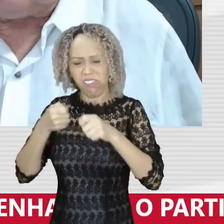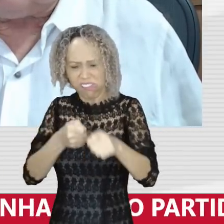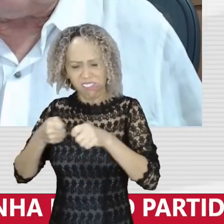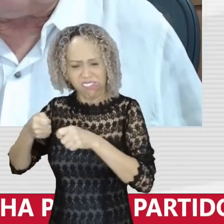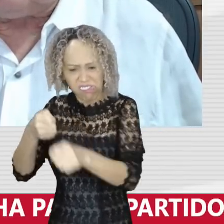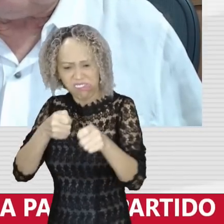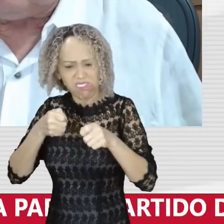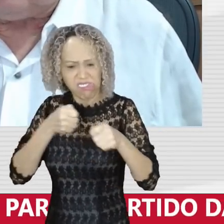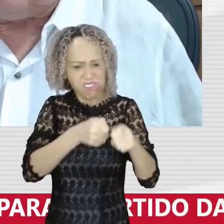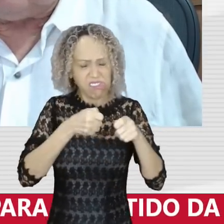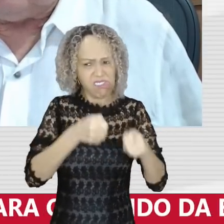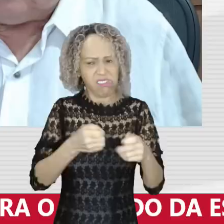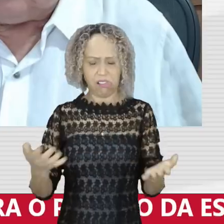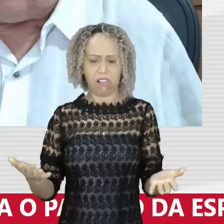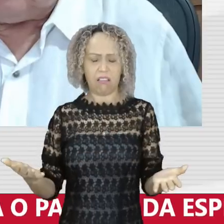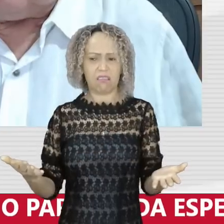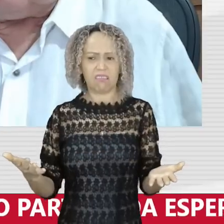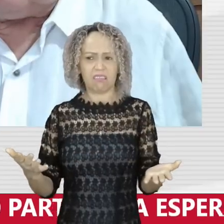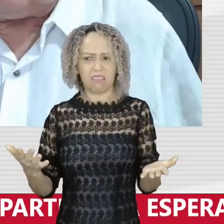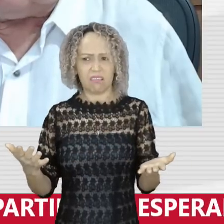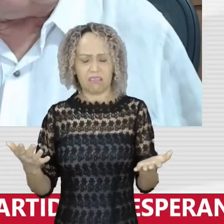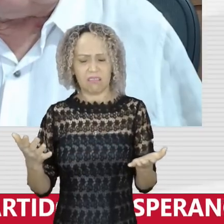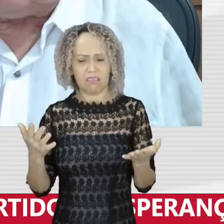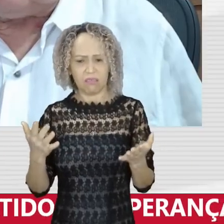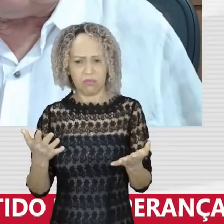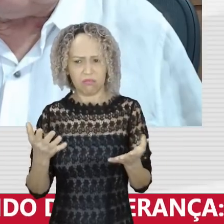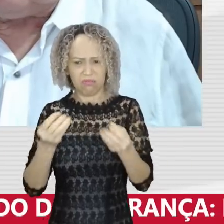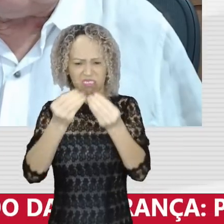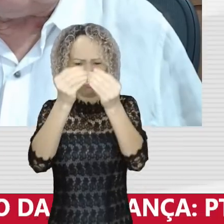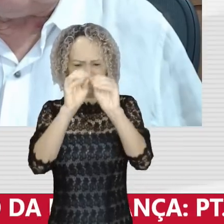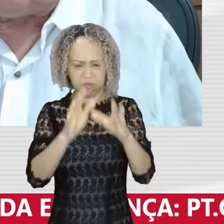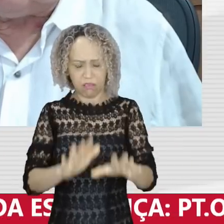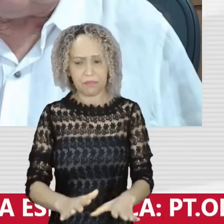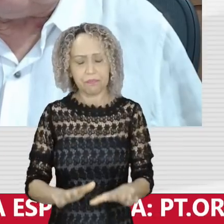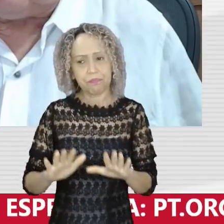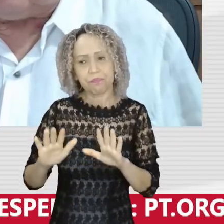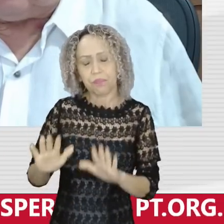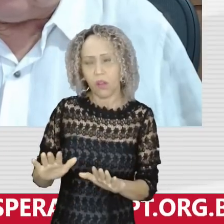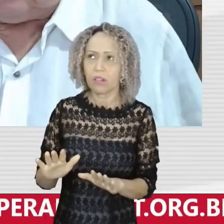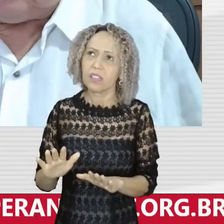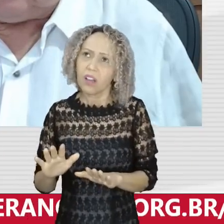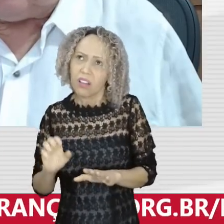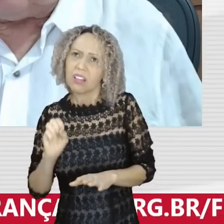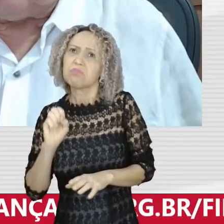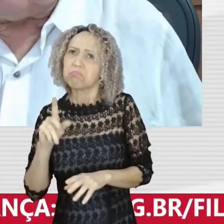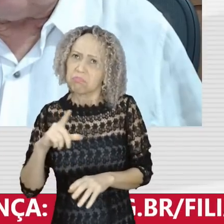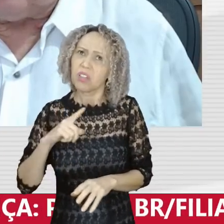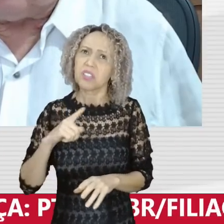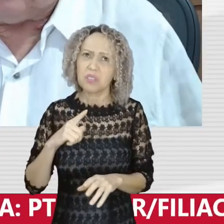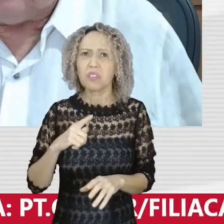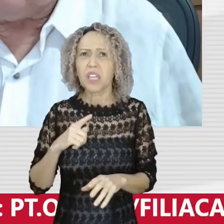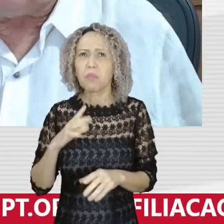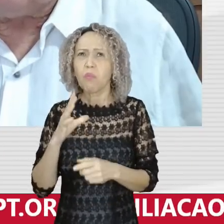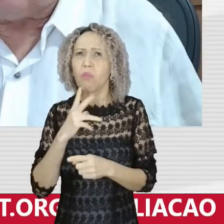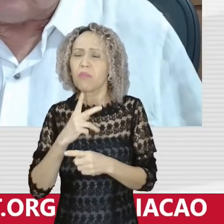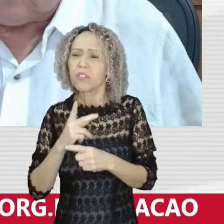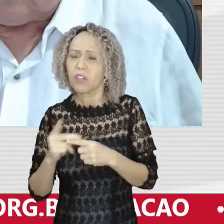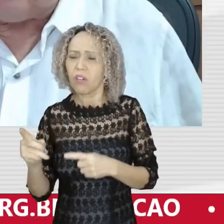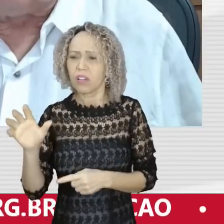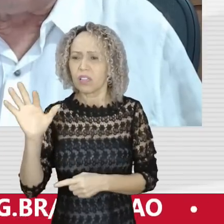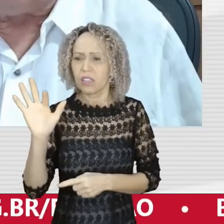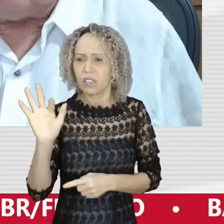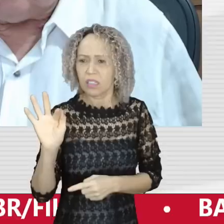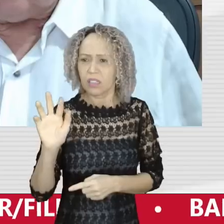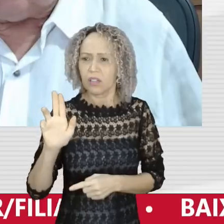sofrendo duramente. Embora tenhamos tido aí uma vitória com o novo Fundeb, mas que também já sofreu alguns arranhões aí